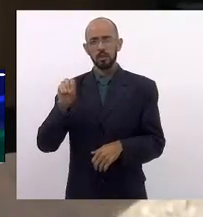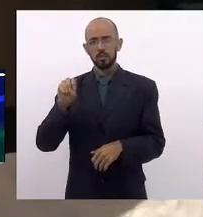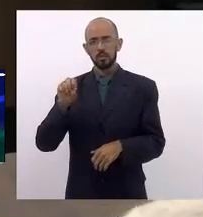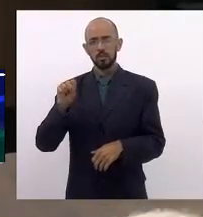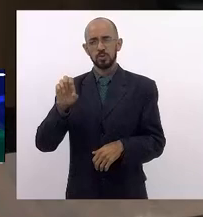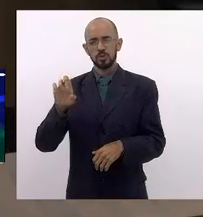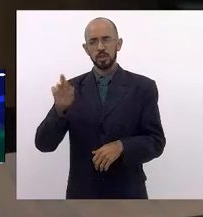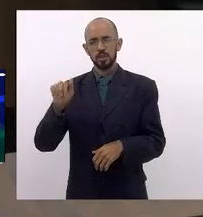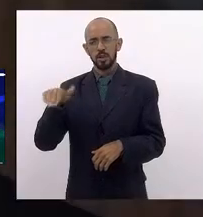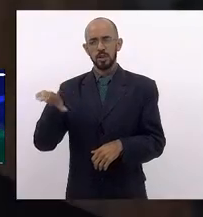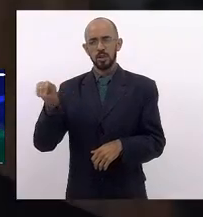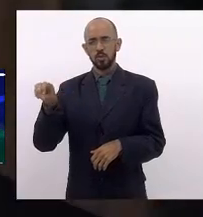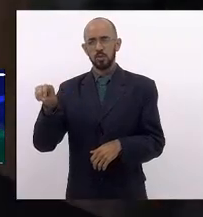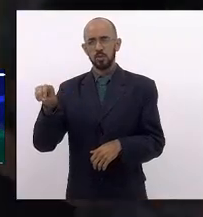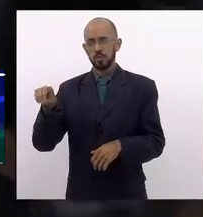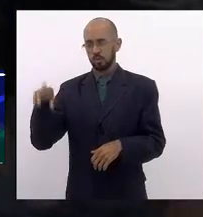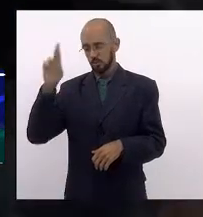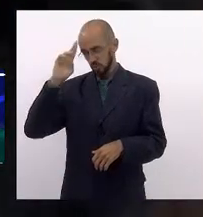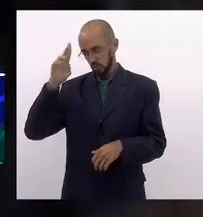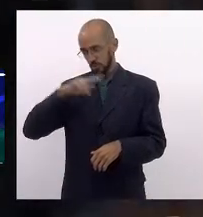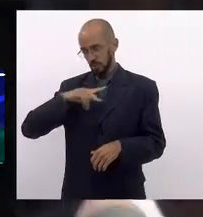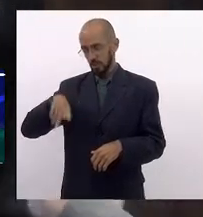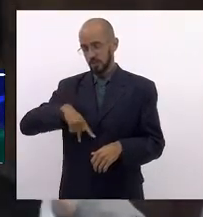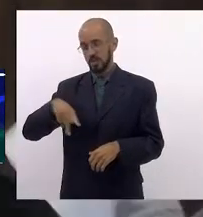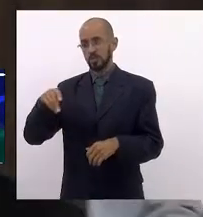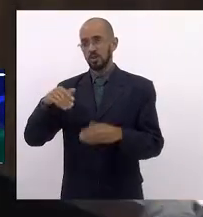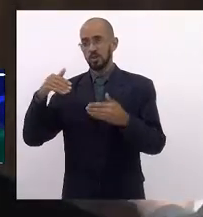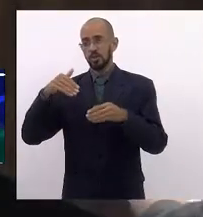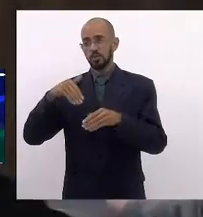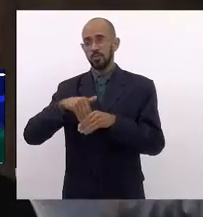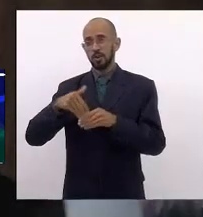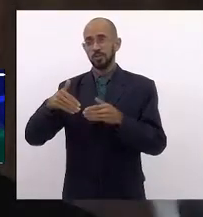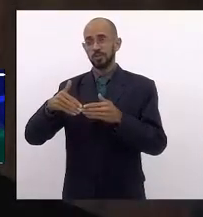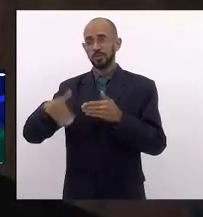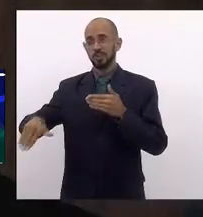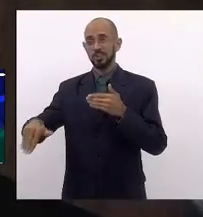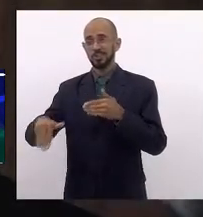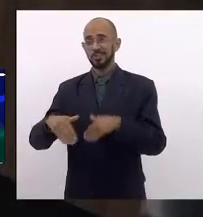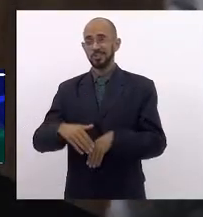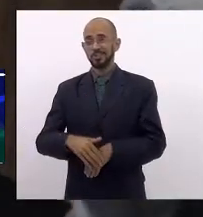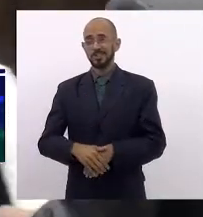Deputado Dionísio Lins seu presidente sim voto divergente